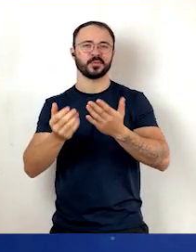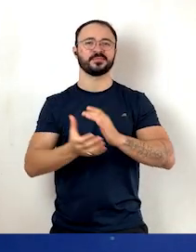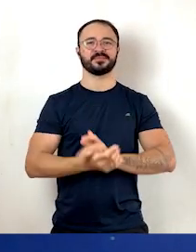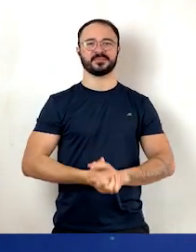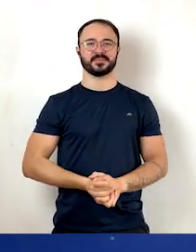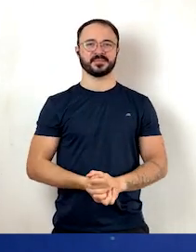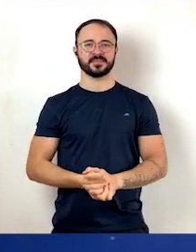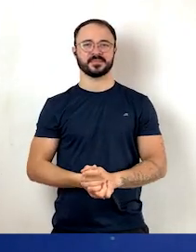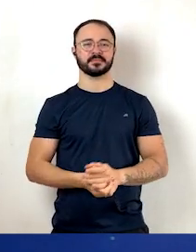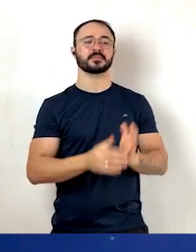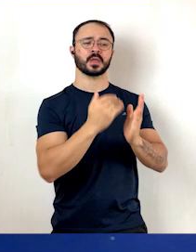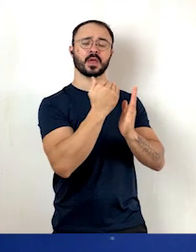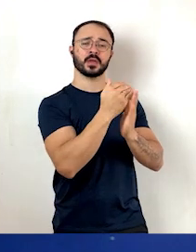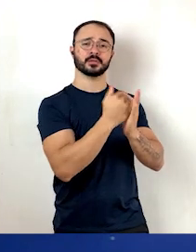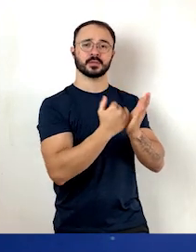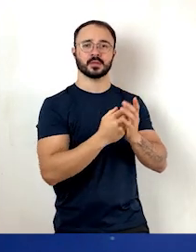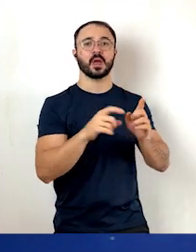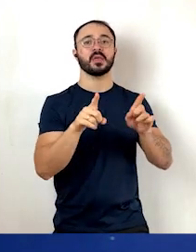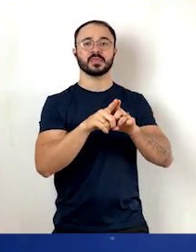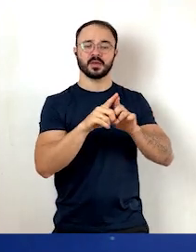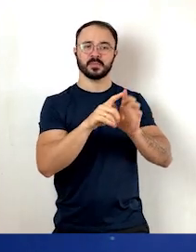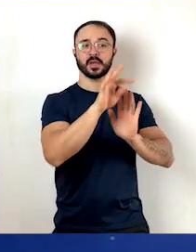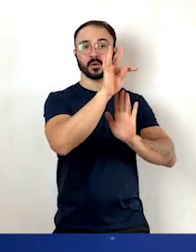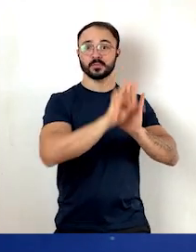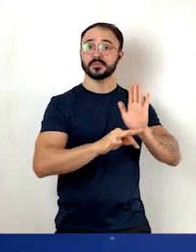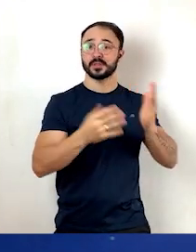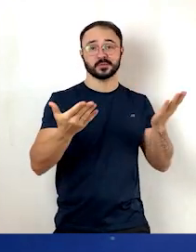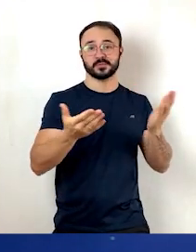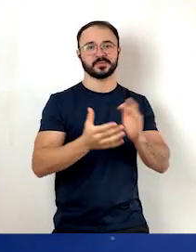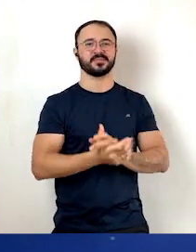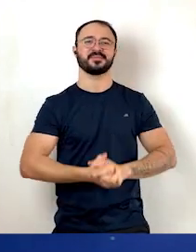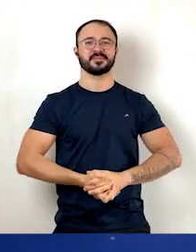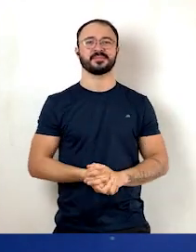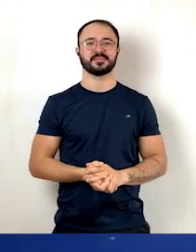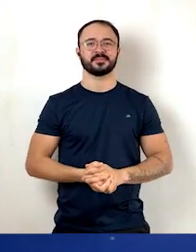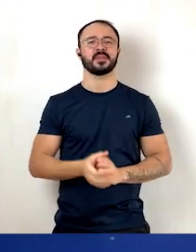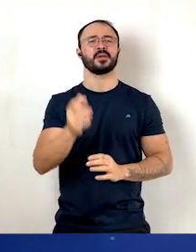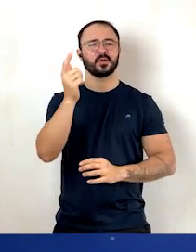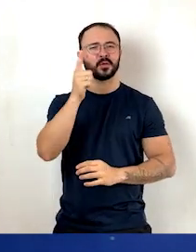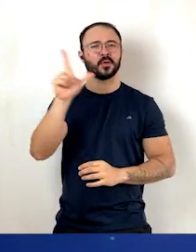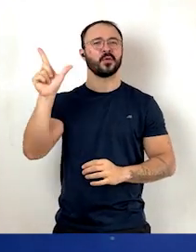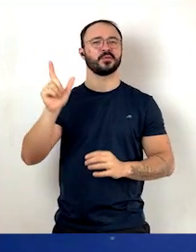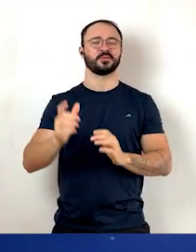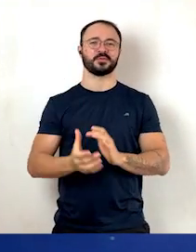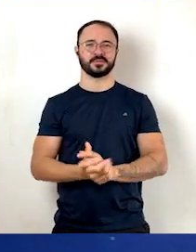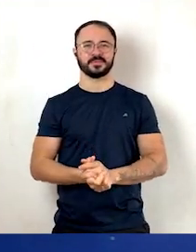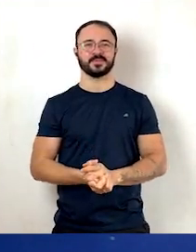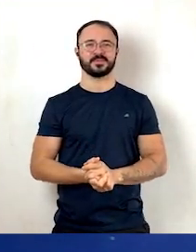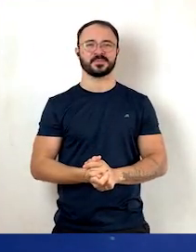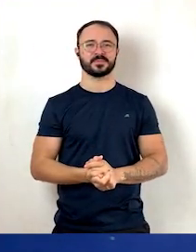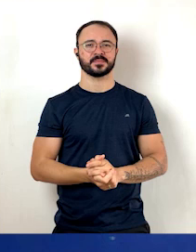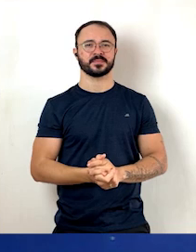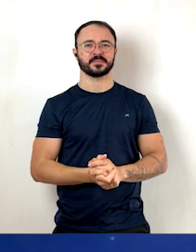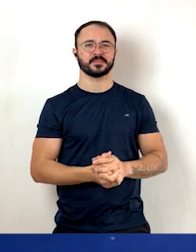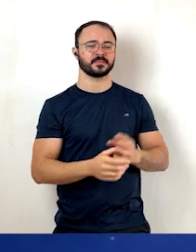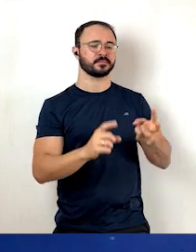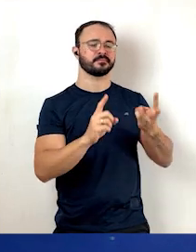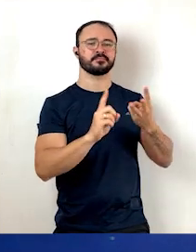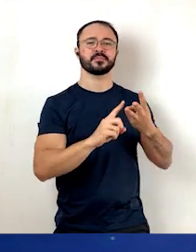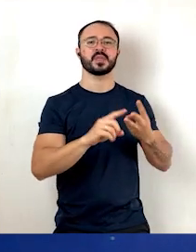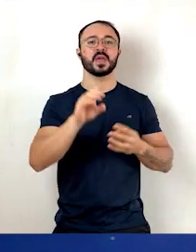um bolo de cenoura receita também é um gênero textual Vamos para o próximo